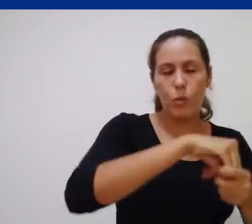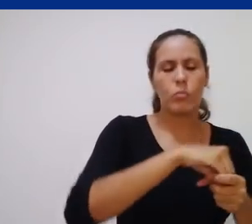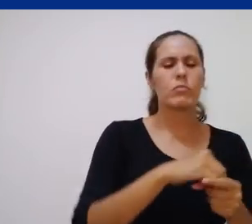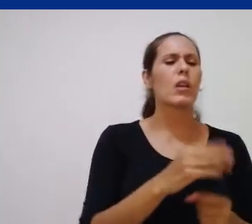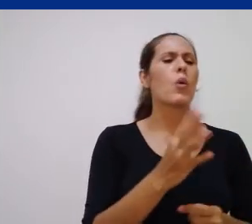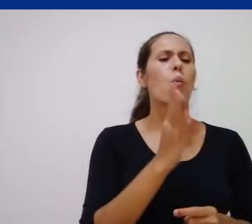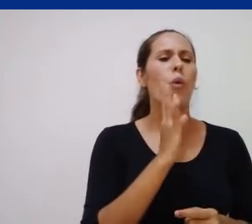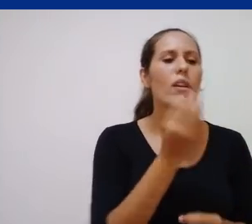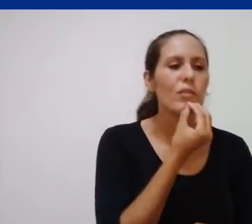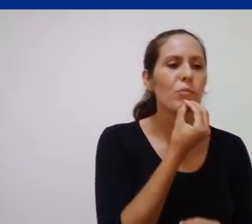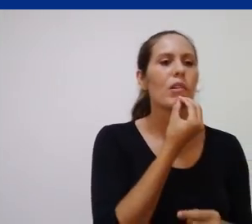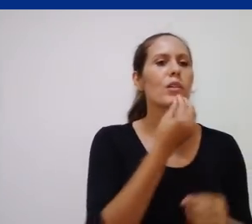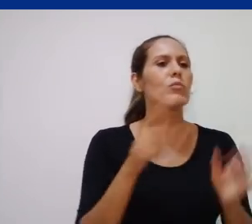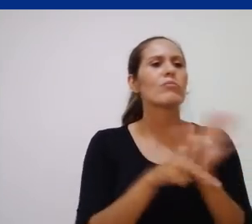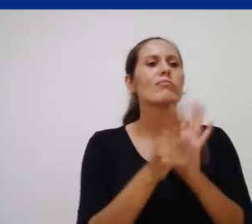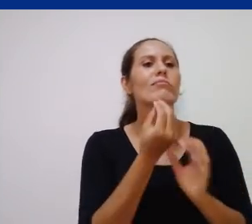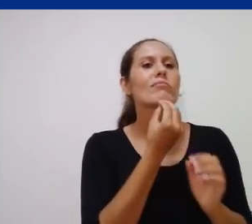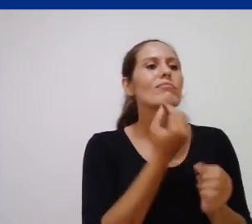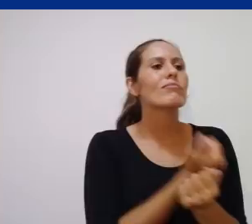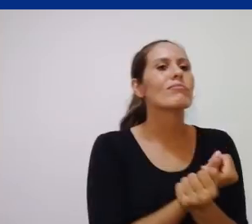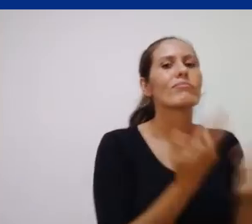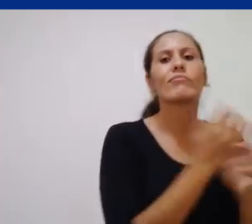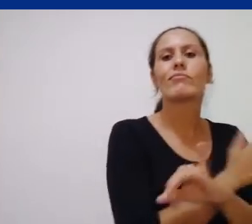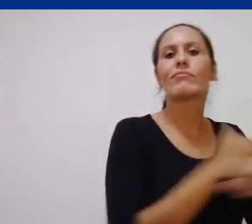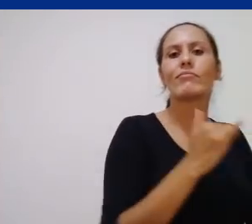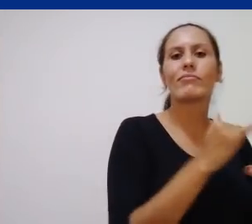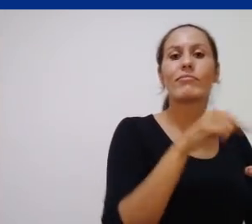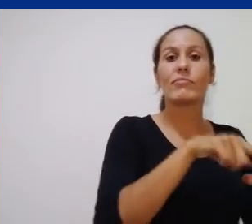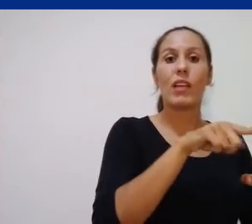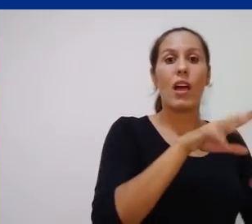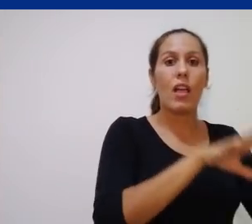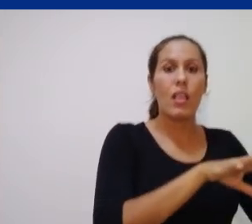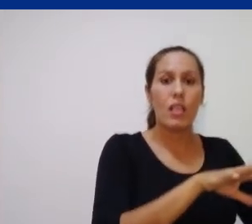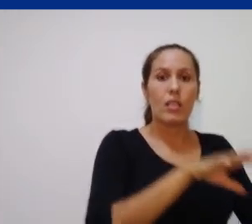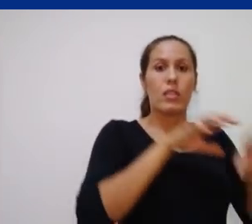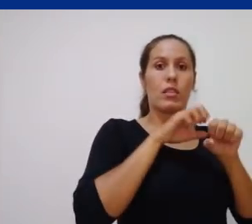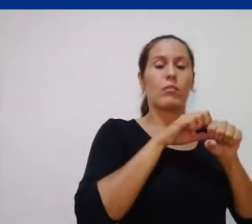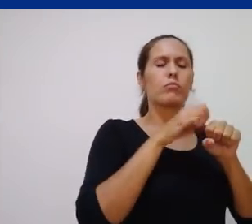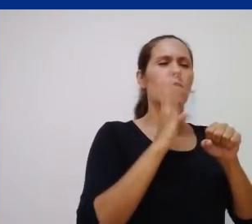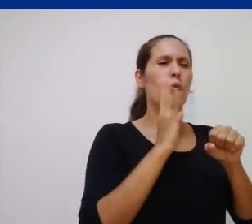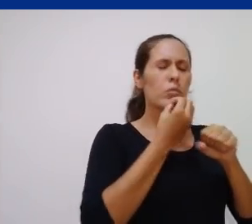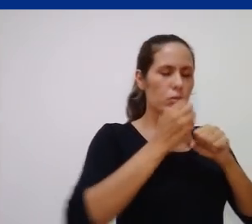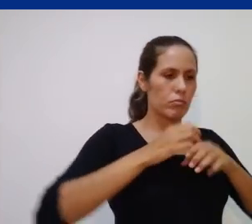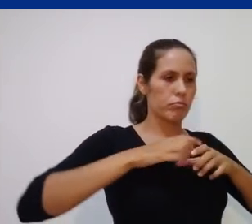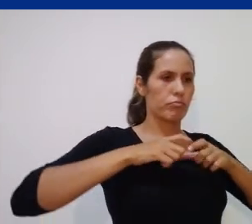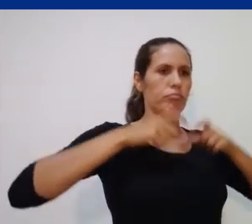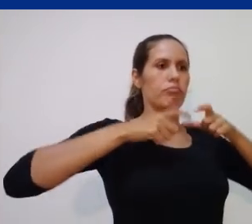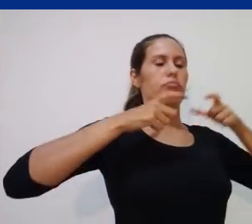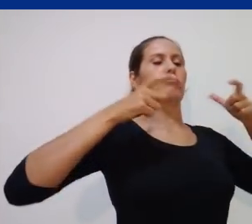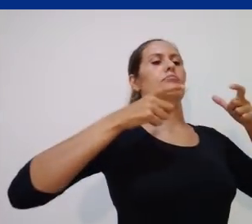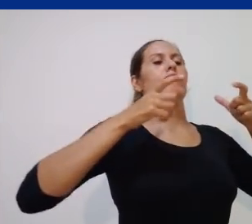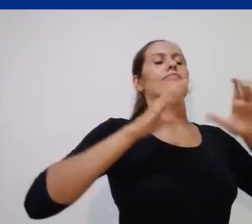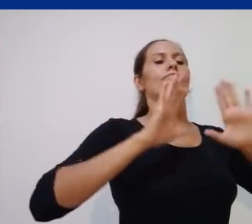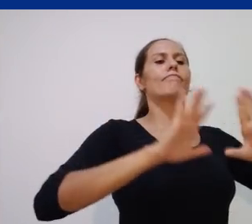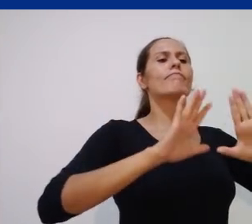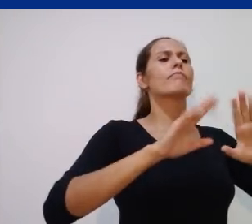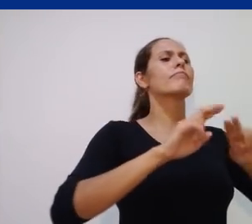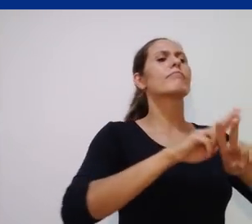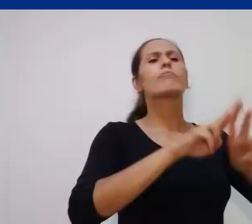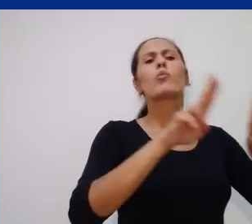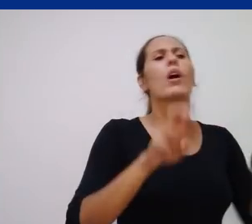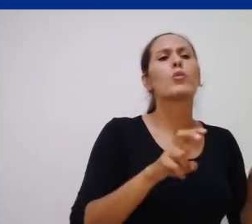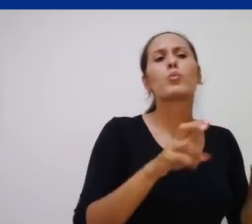Ela é feita para aumentar o que sabemos sobre um determinado assunto sem necessariamente ter algum